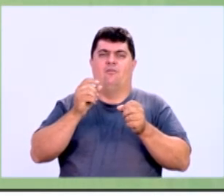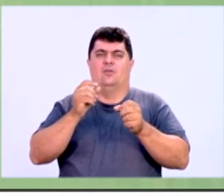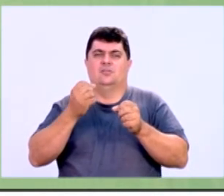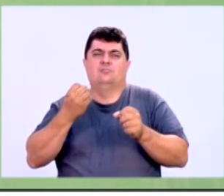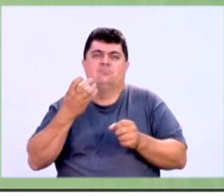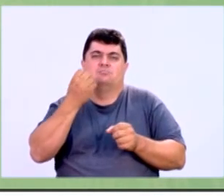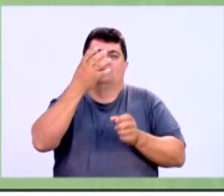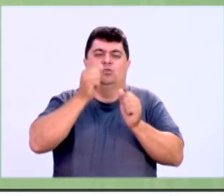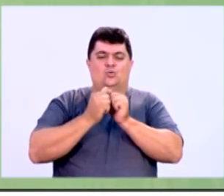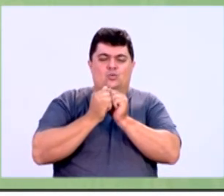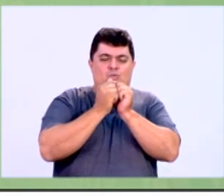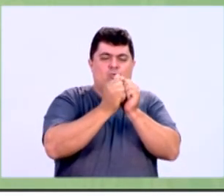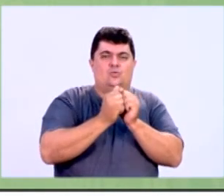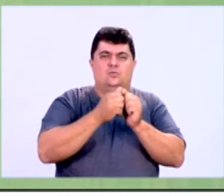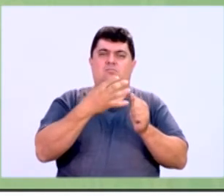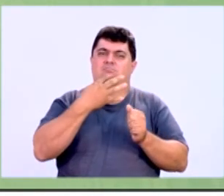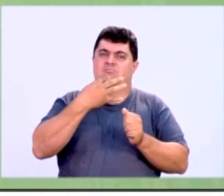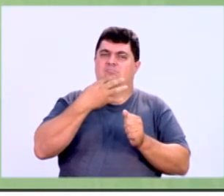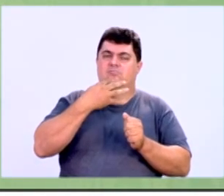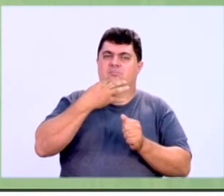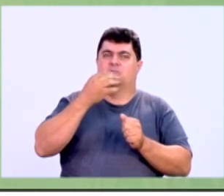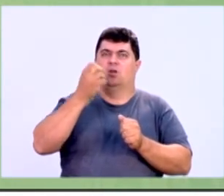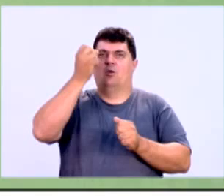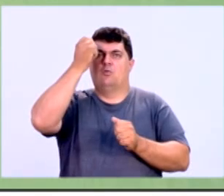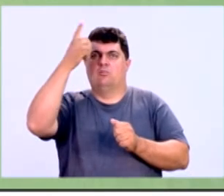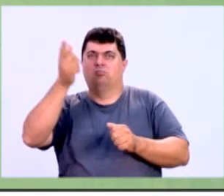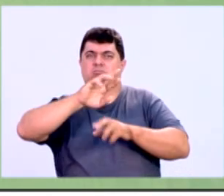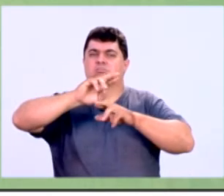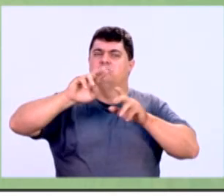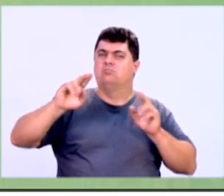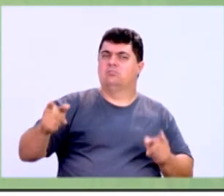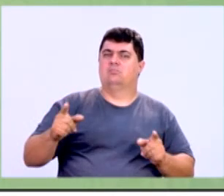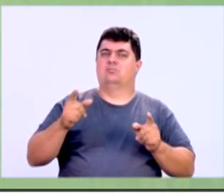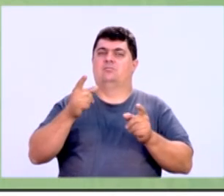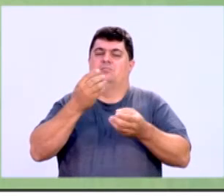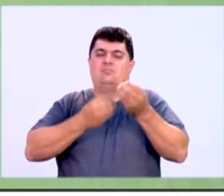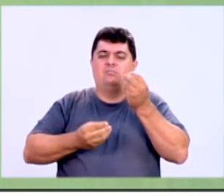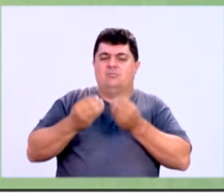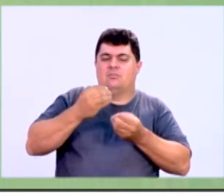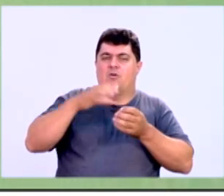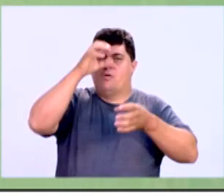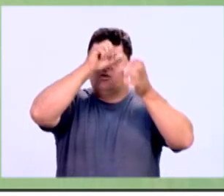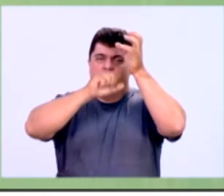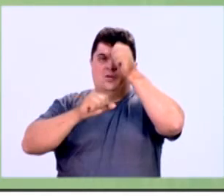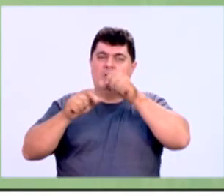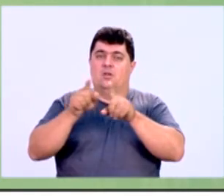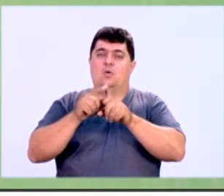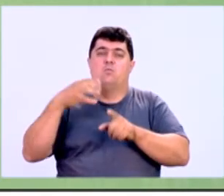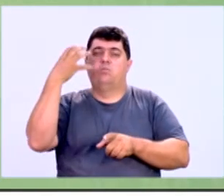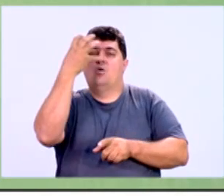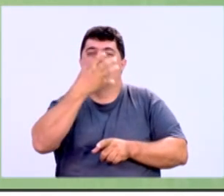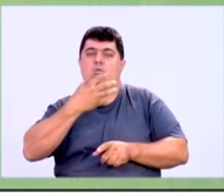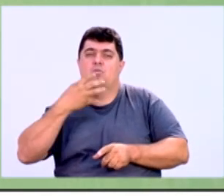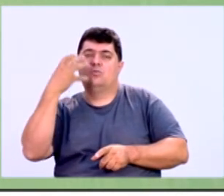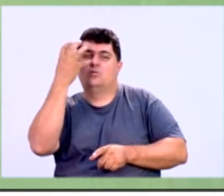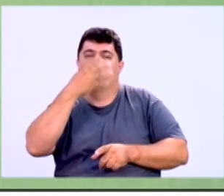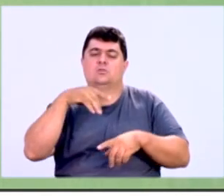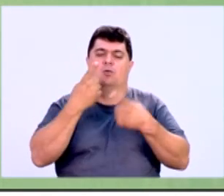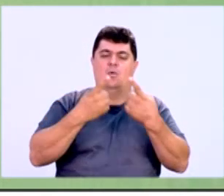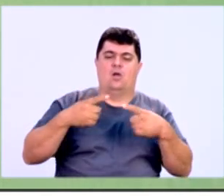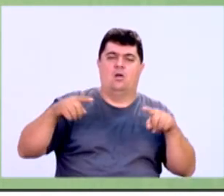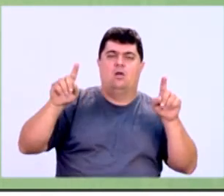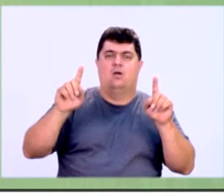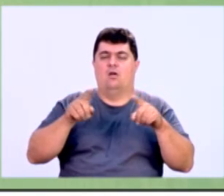muito utilizado para se conhecer uma cultura, uma forma de construção. O uso da música é muito